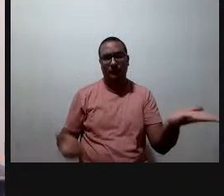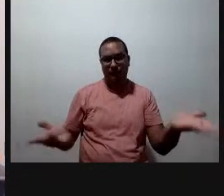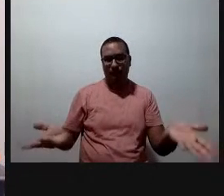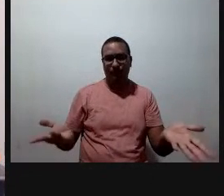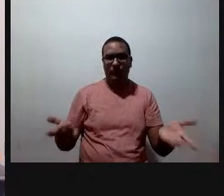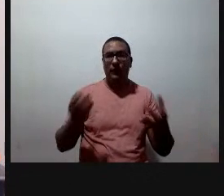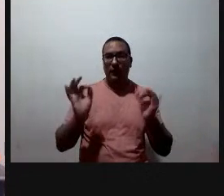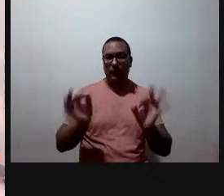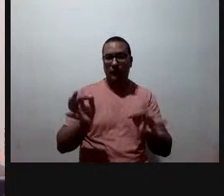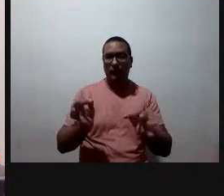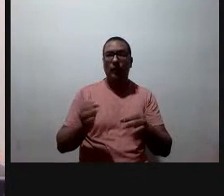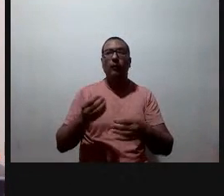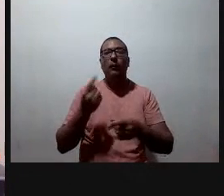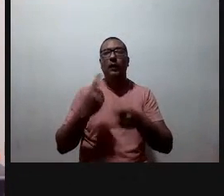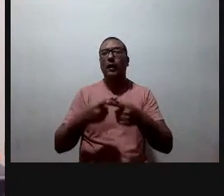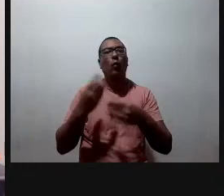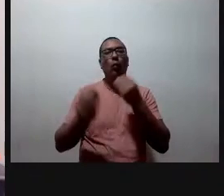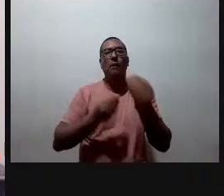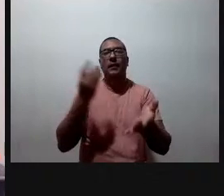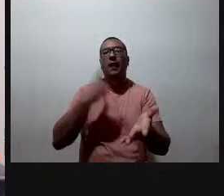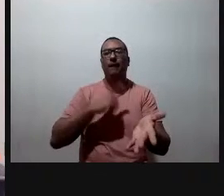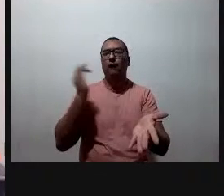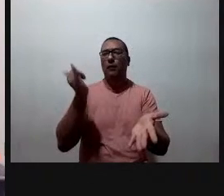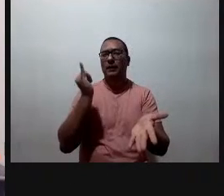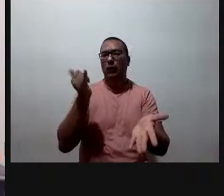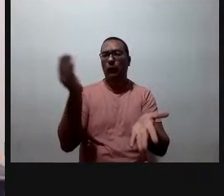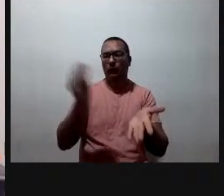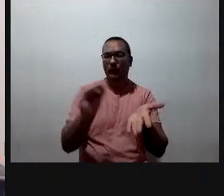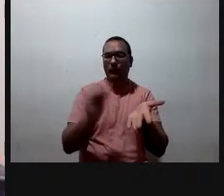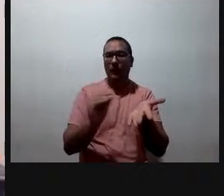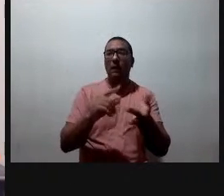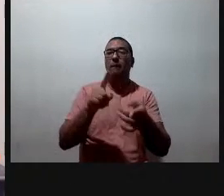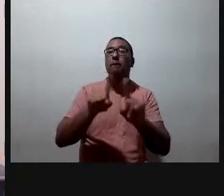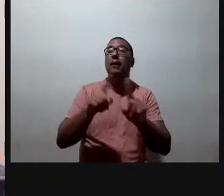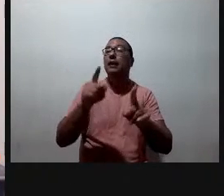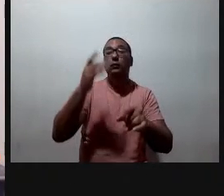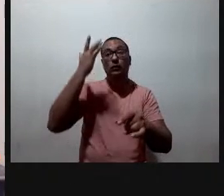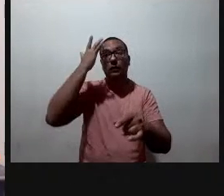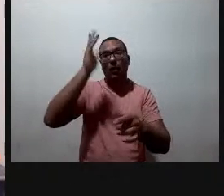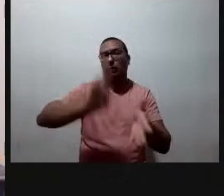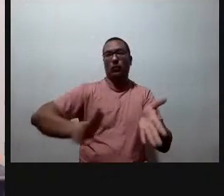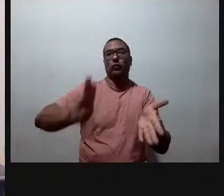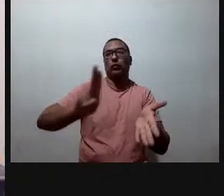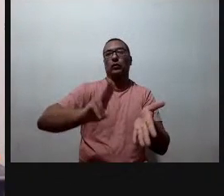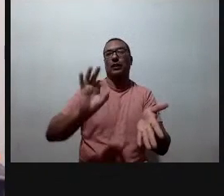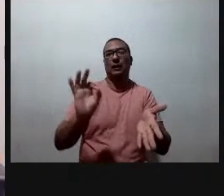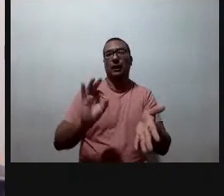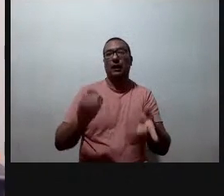tudo, de todos esses dados se eu não sei como que eu vou tratá-los? Então, esse raciocínio científico